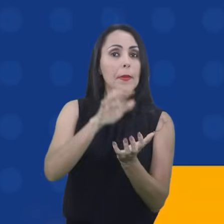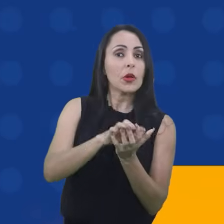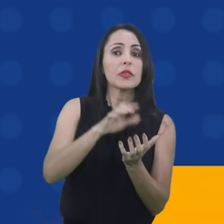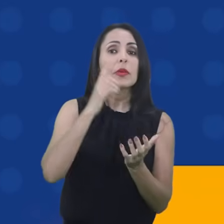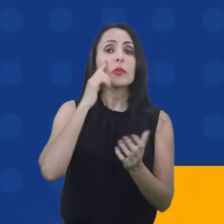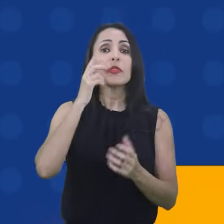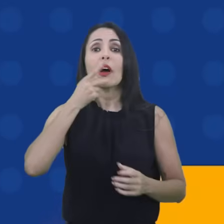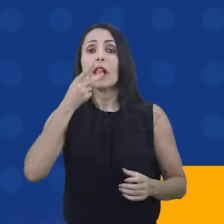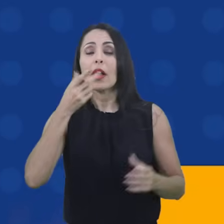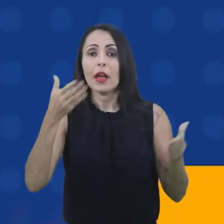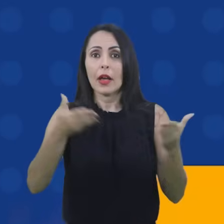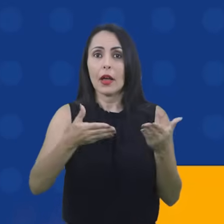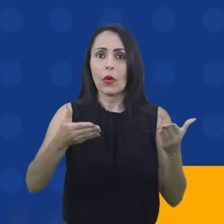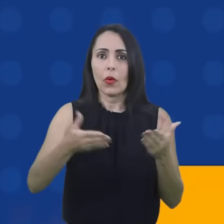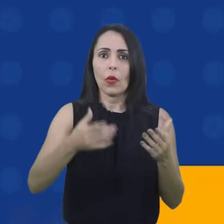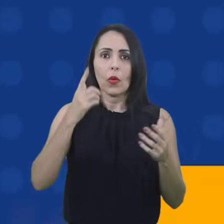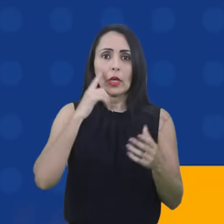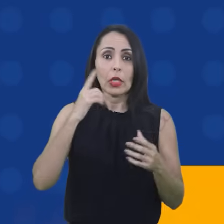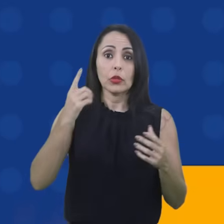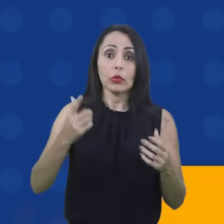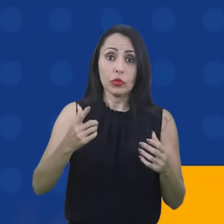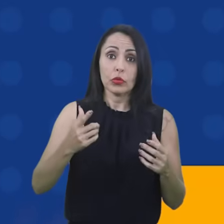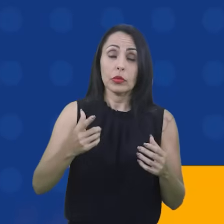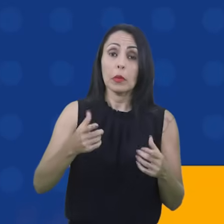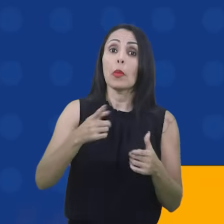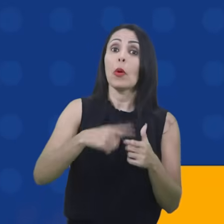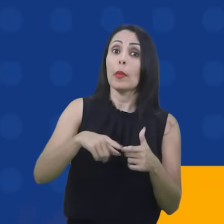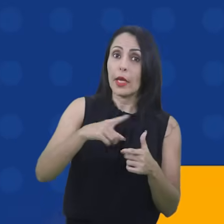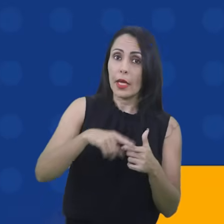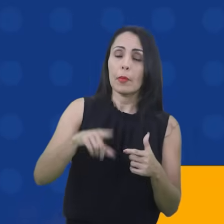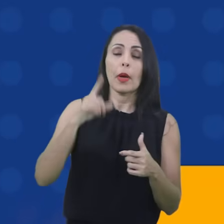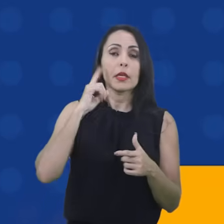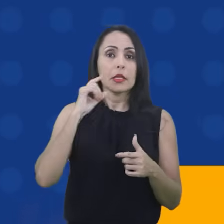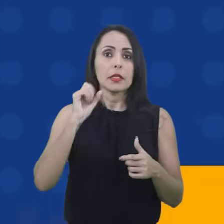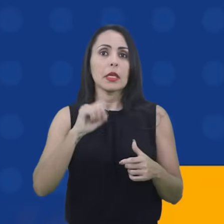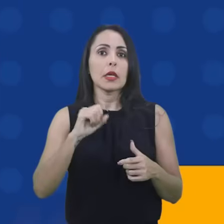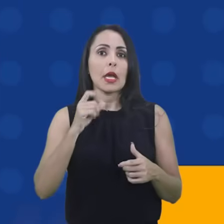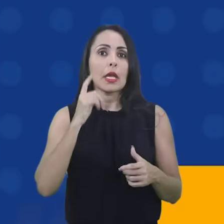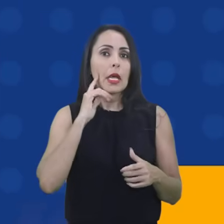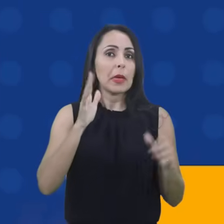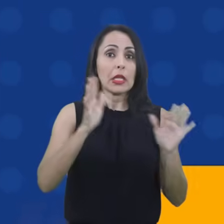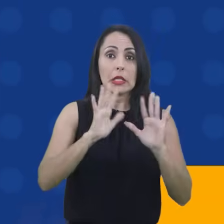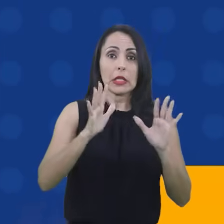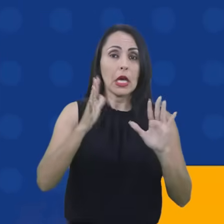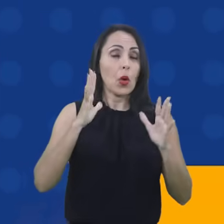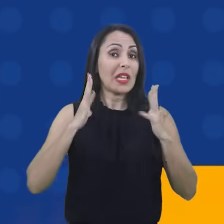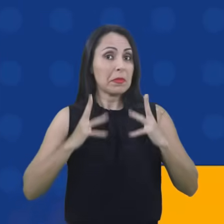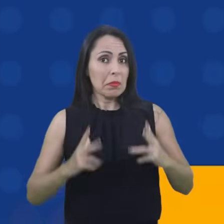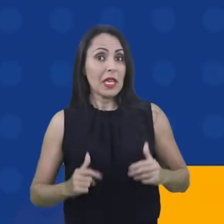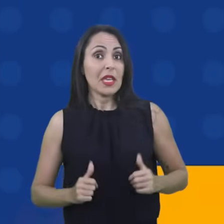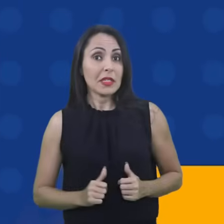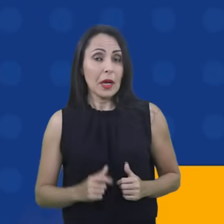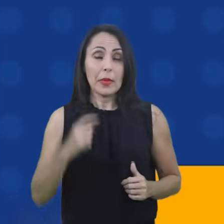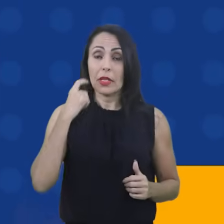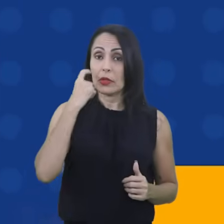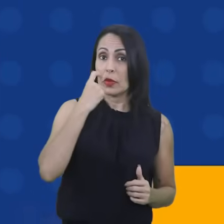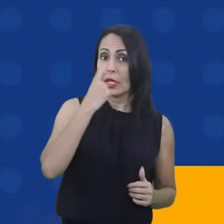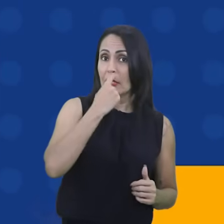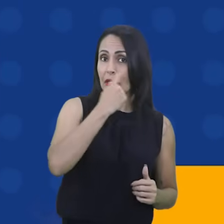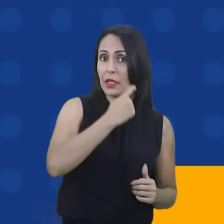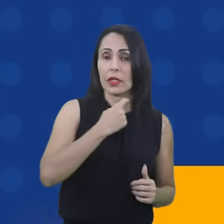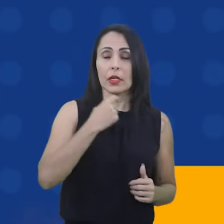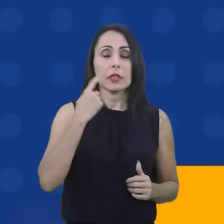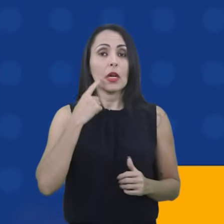falar agora sobre os agravos, né, os riscos causados pela não higienização dos dentes ou até mesmo pela